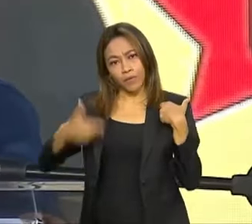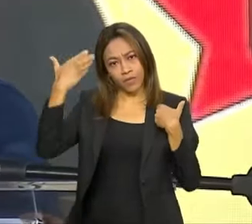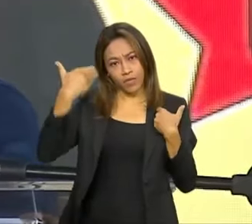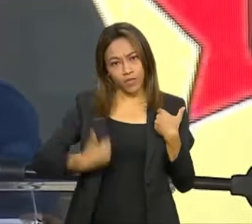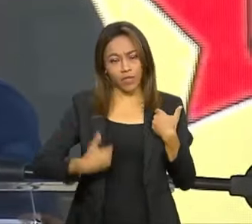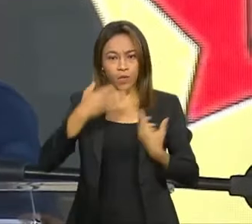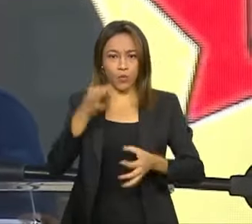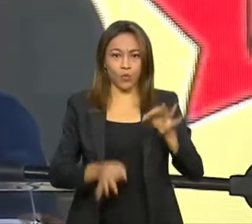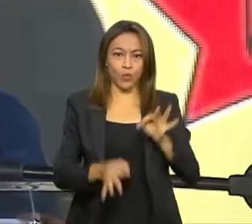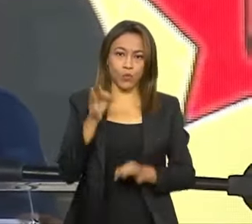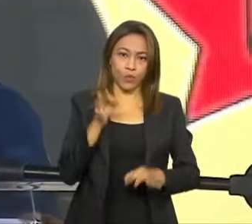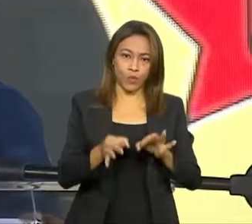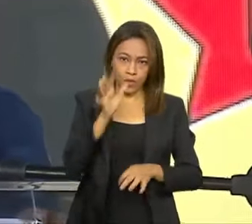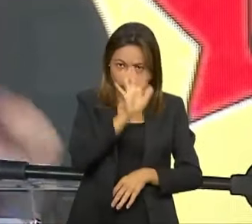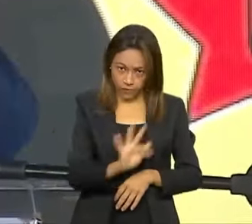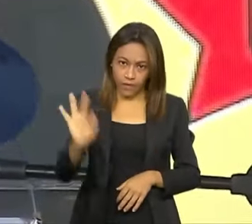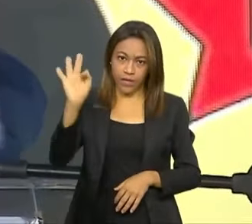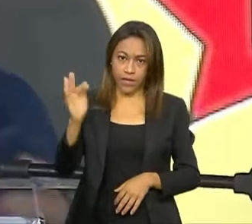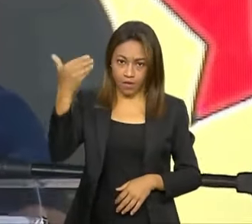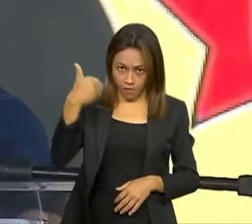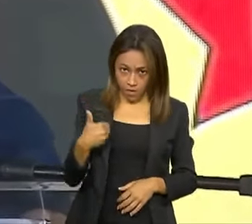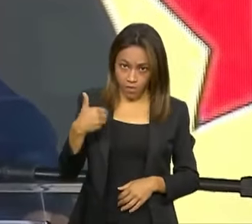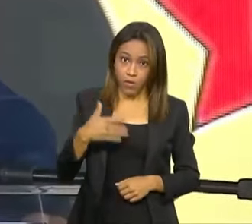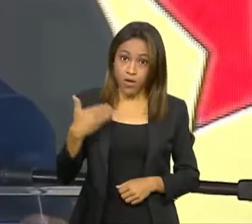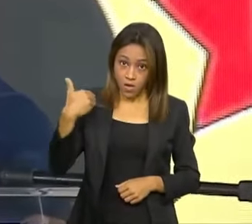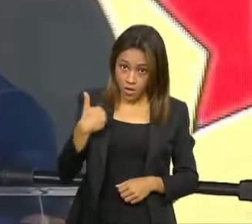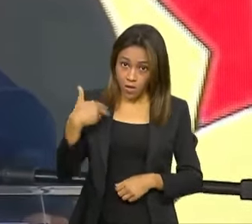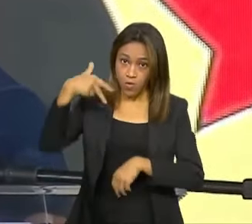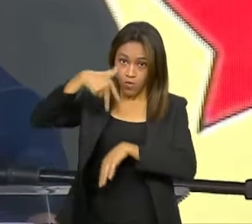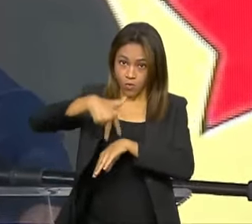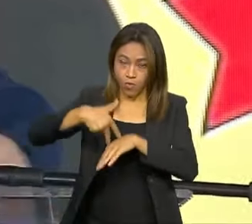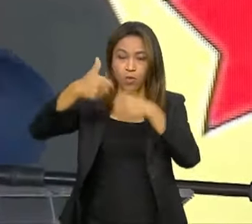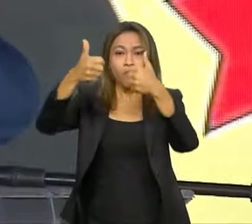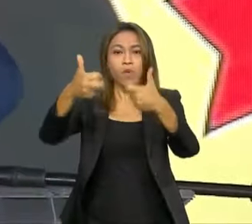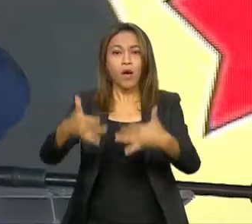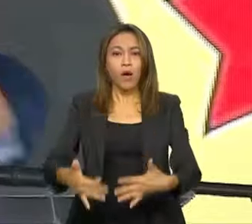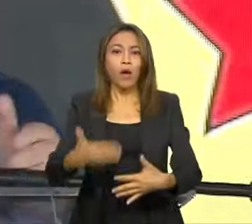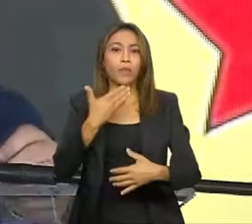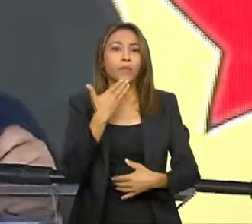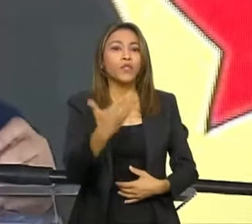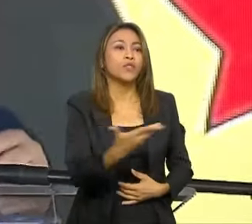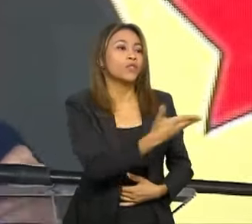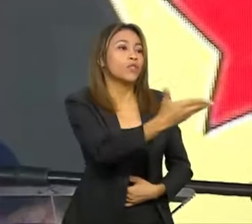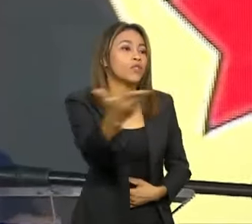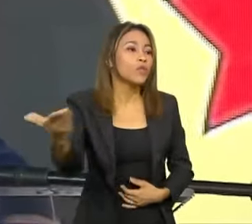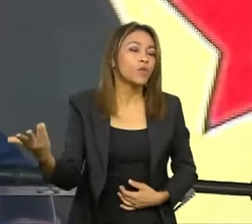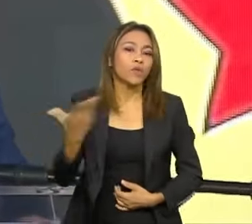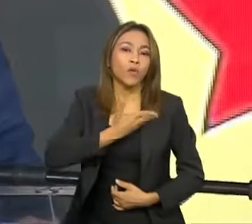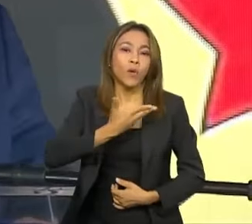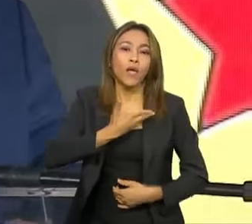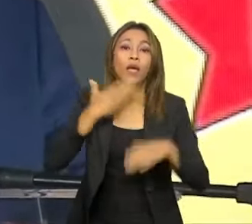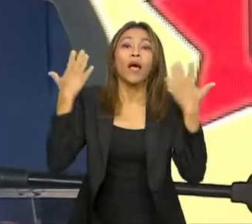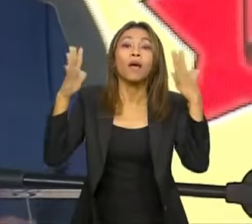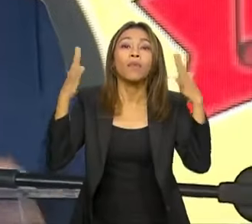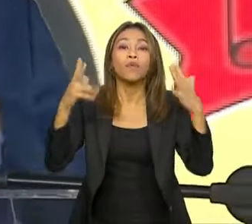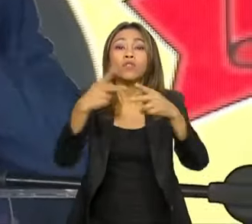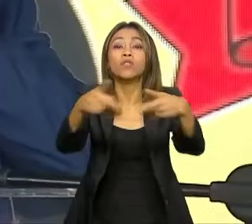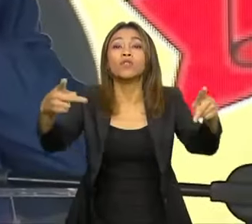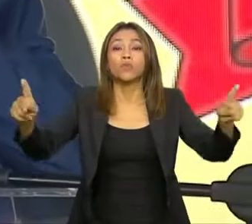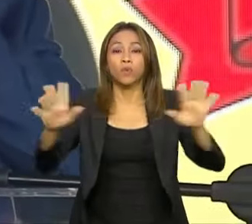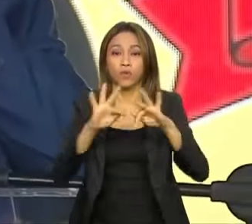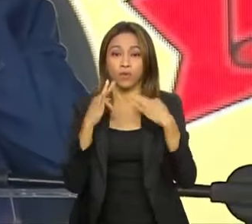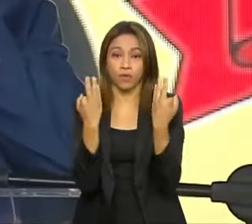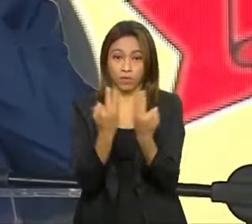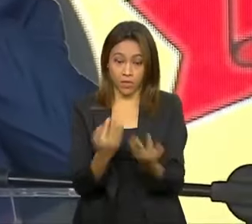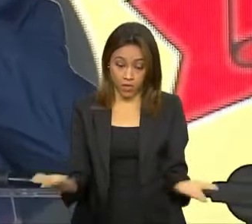federal. E naquela ocasião, como orador da turma, pedi que meus colegas aplaudissem as suas famílias. E